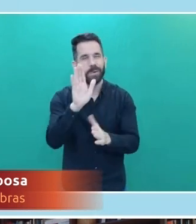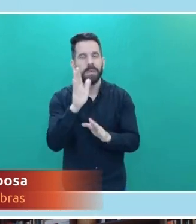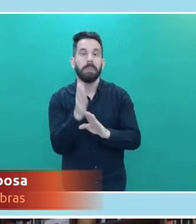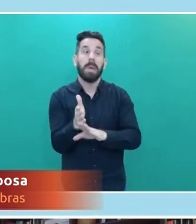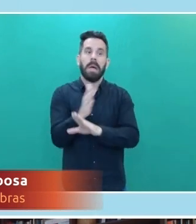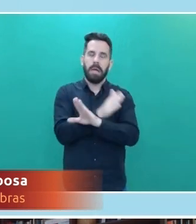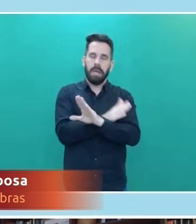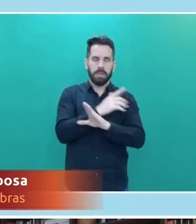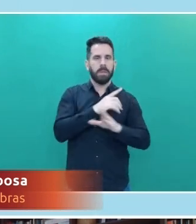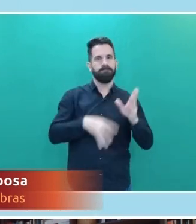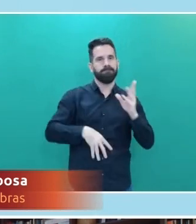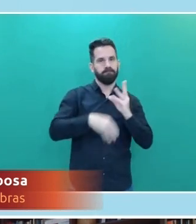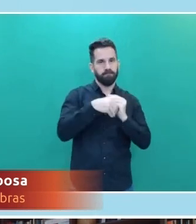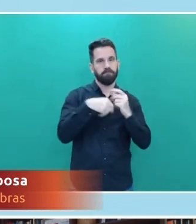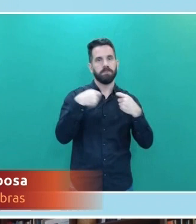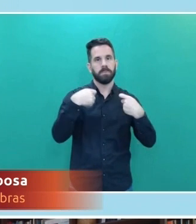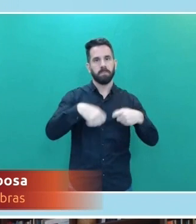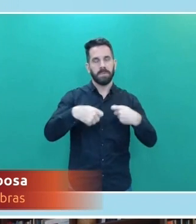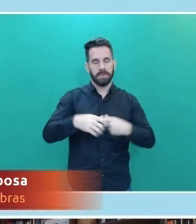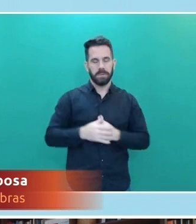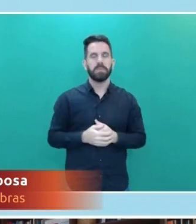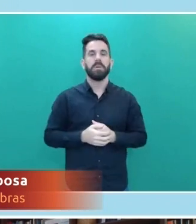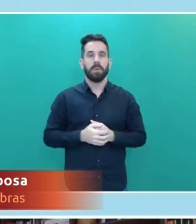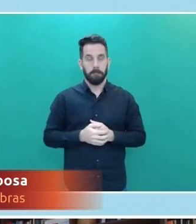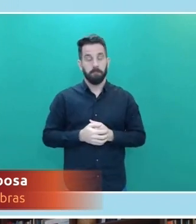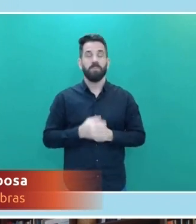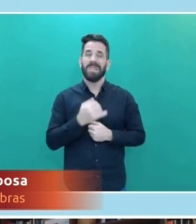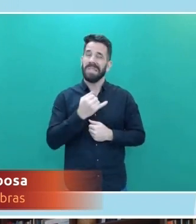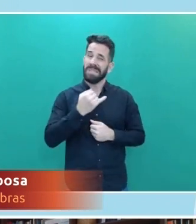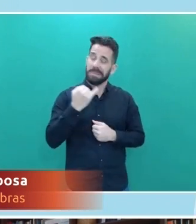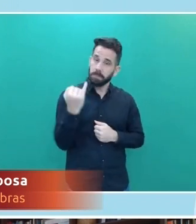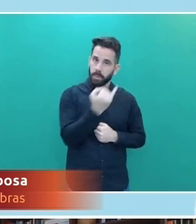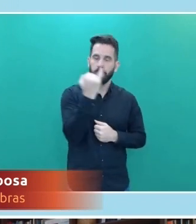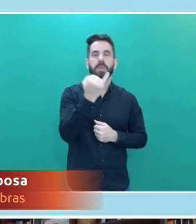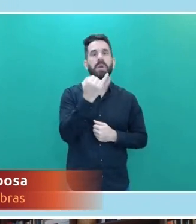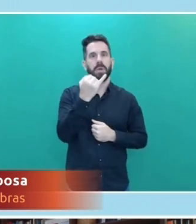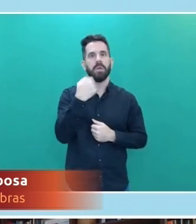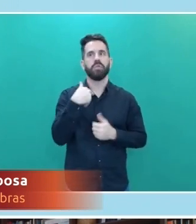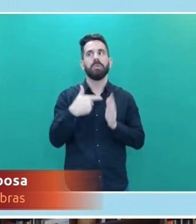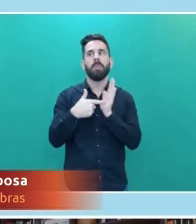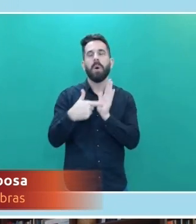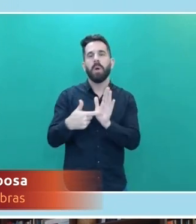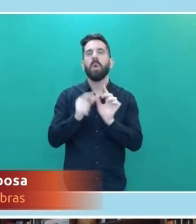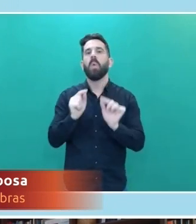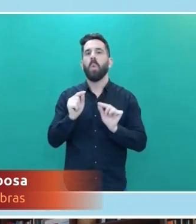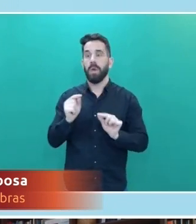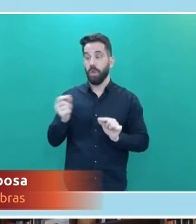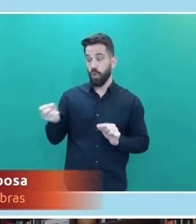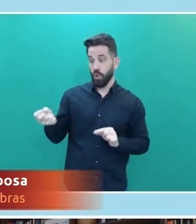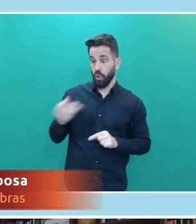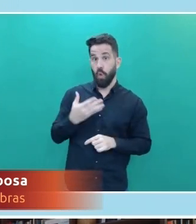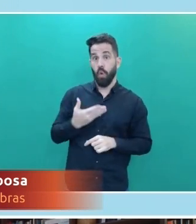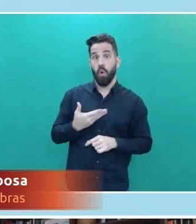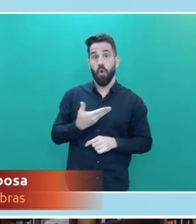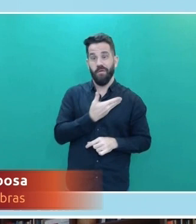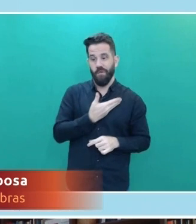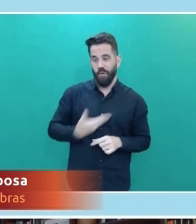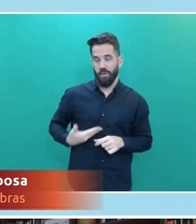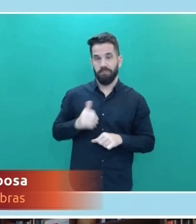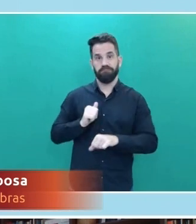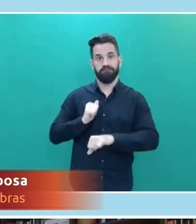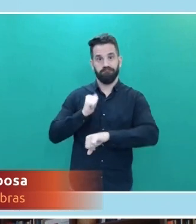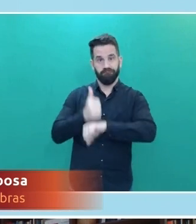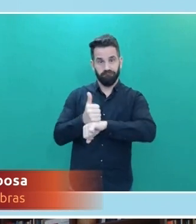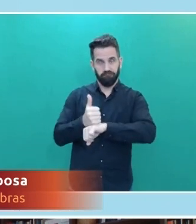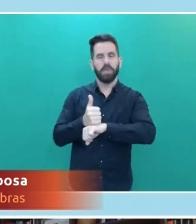pontuar a decisão do atual governo de assinar acordos, memorandos e